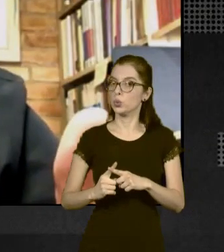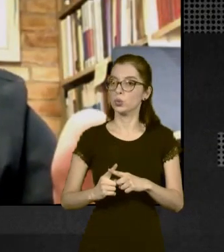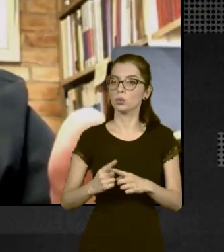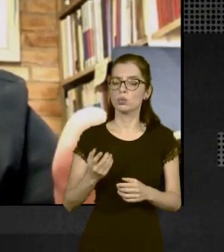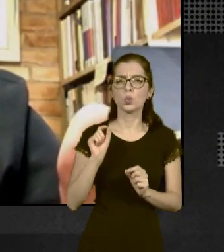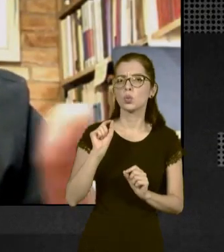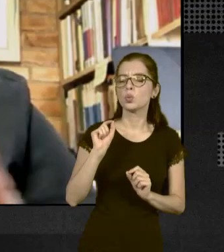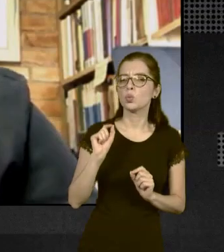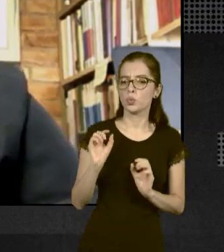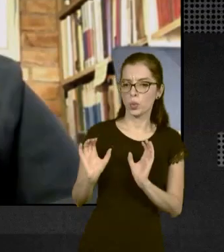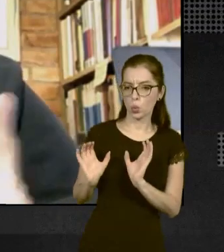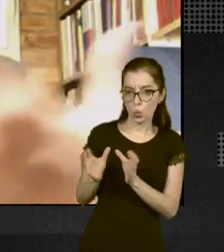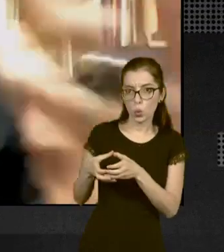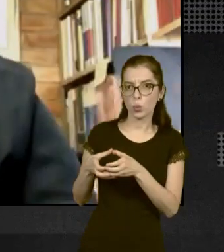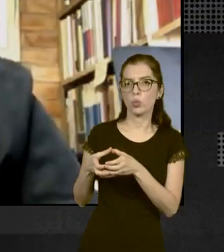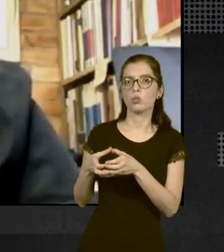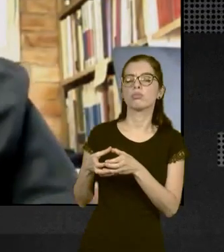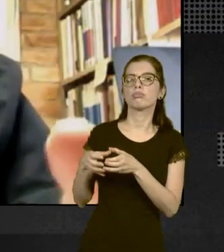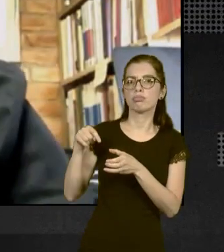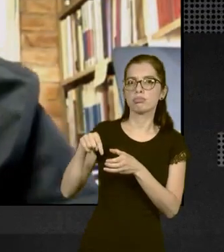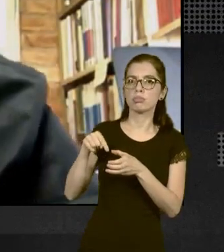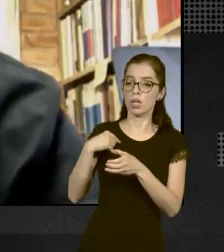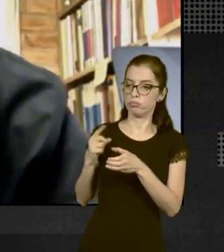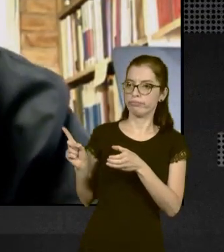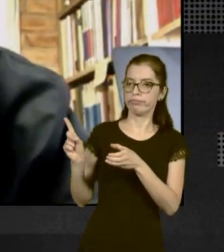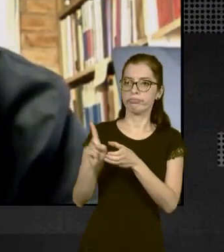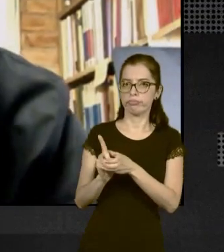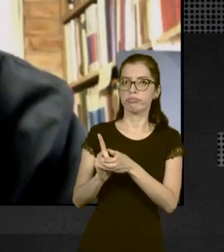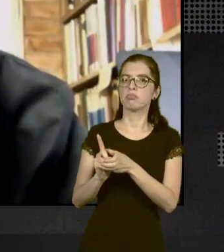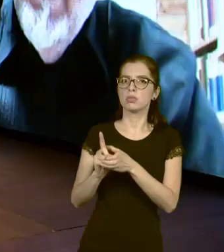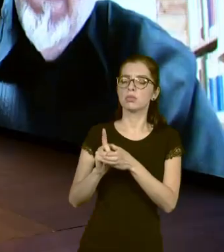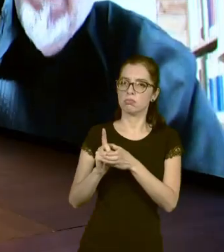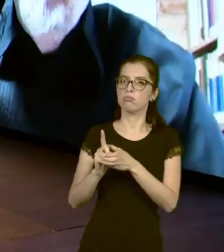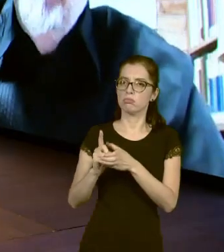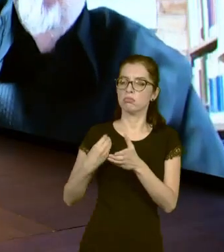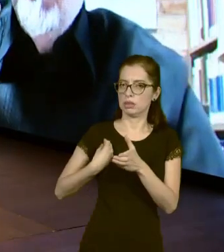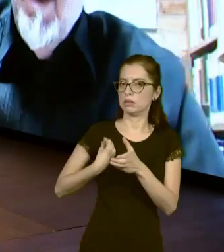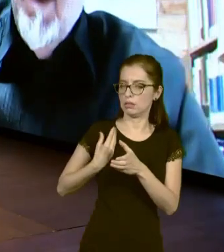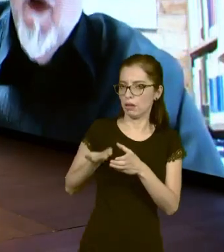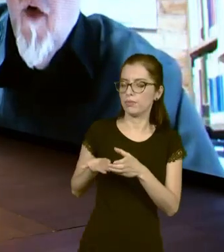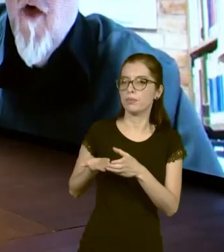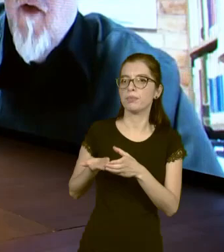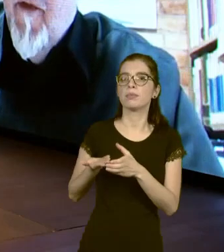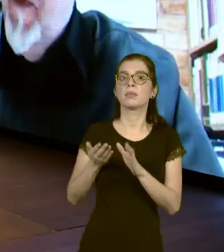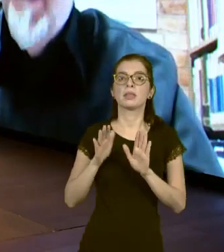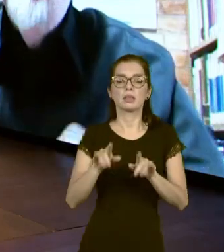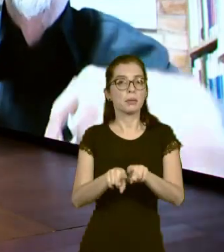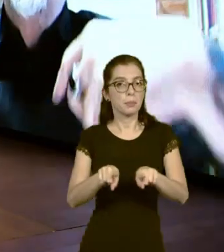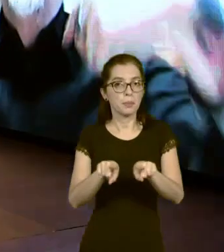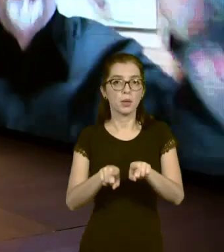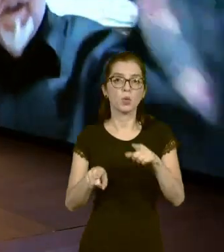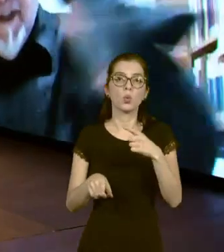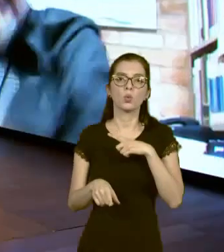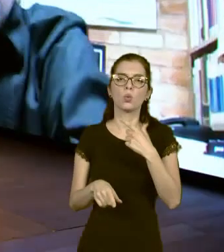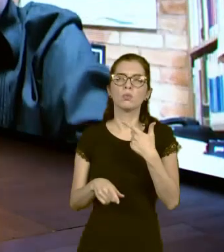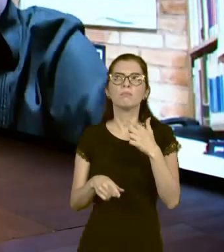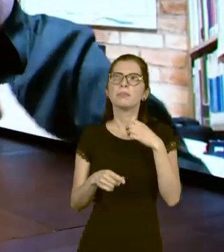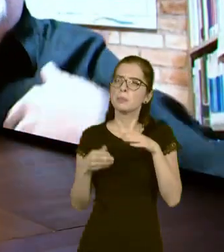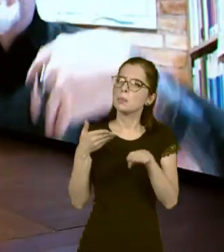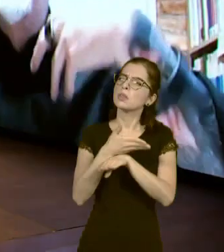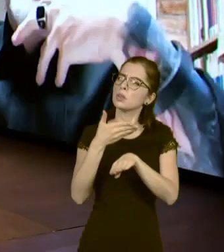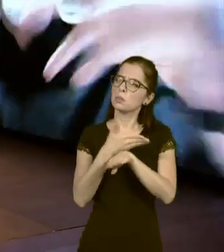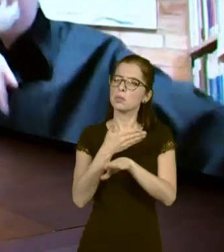confederação que promovia. Eu fui figurinha carimbada desse lugar, aí eu fiz, quando já estava